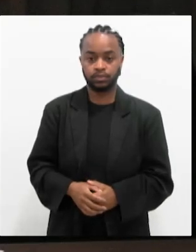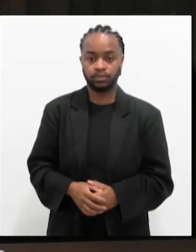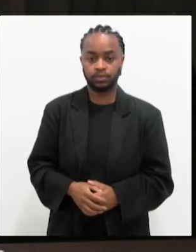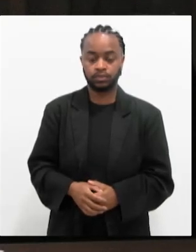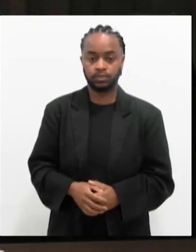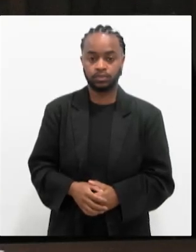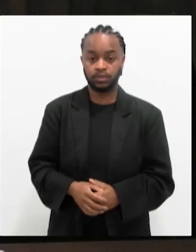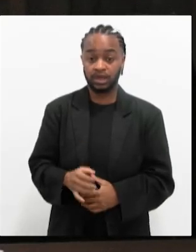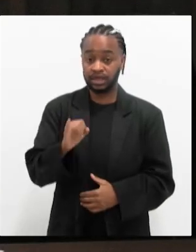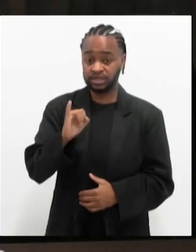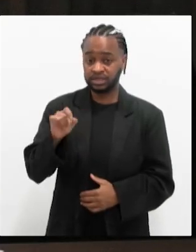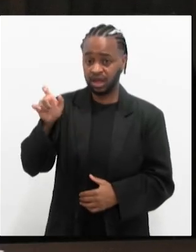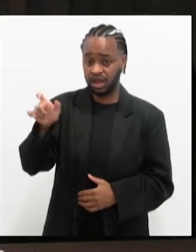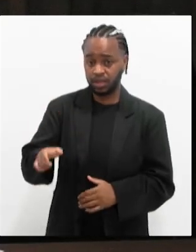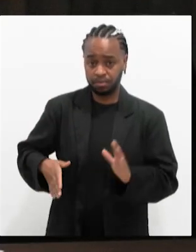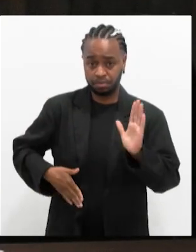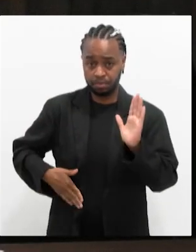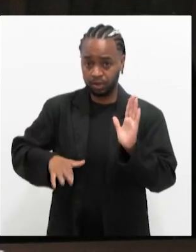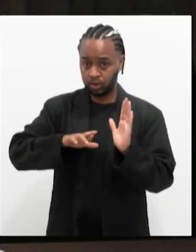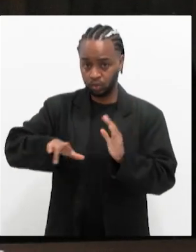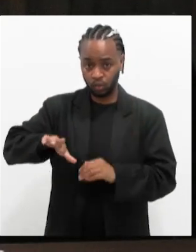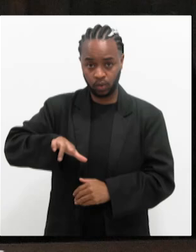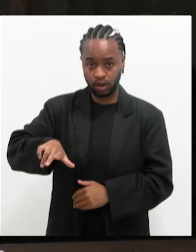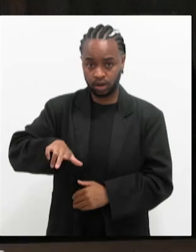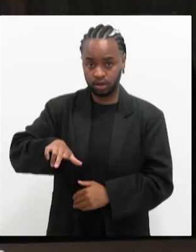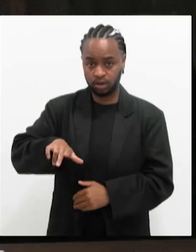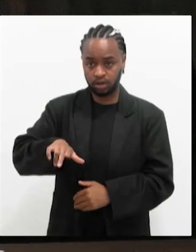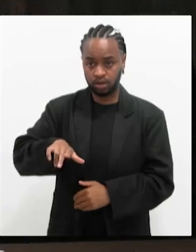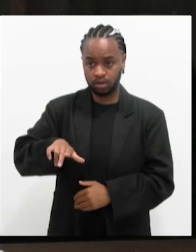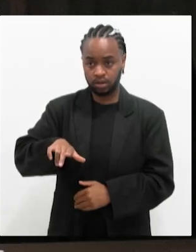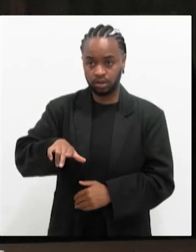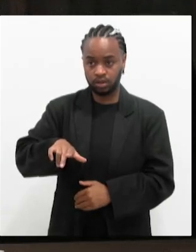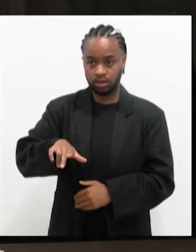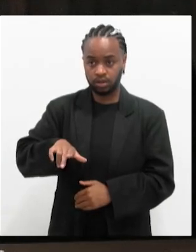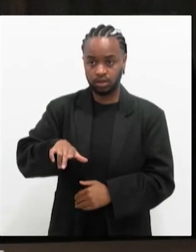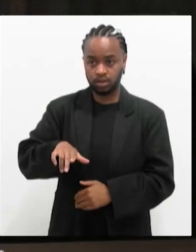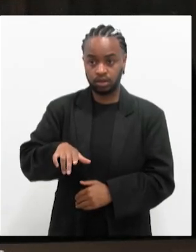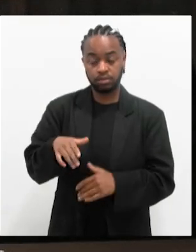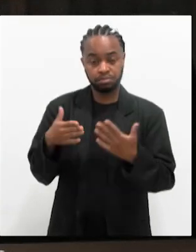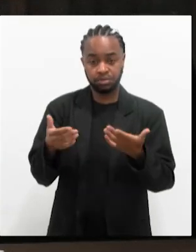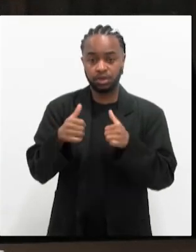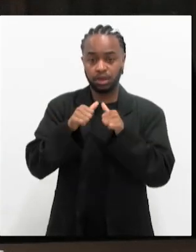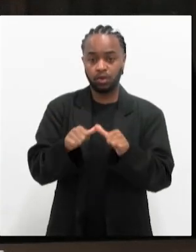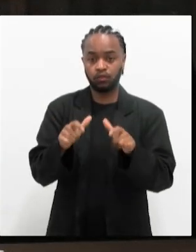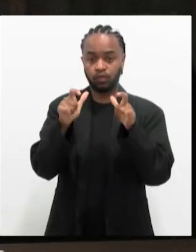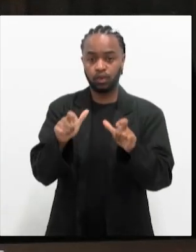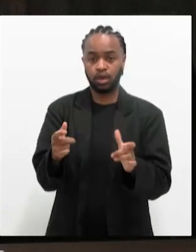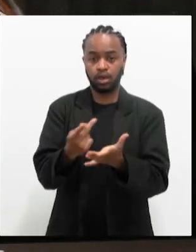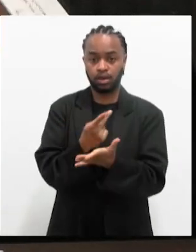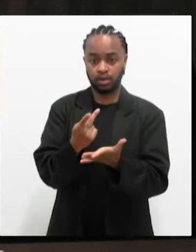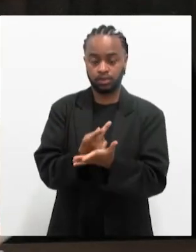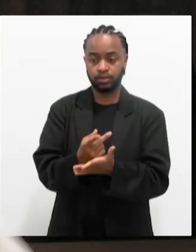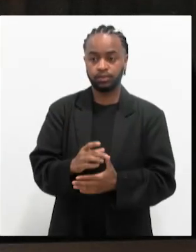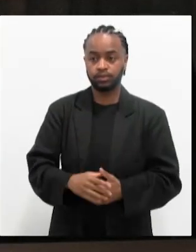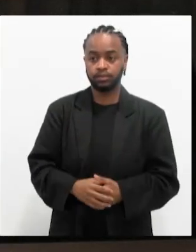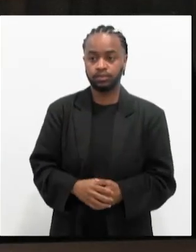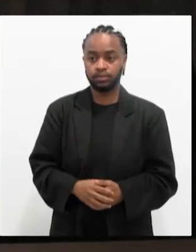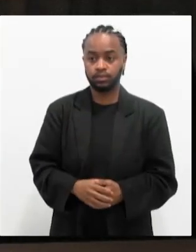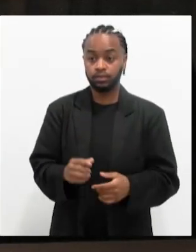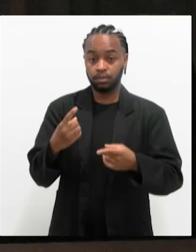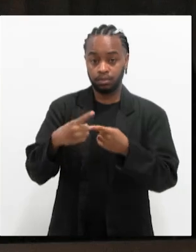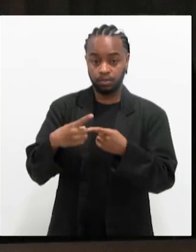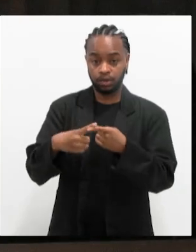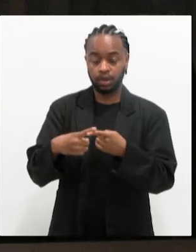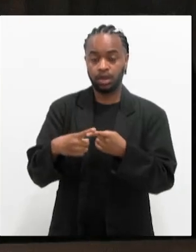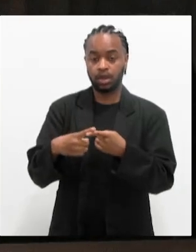Se ele não era vagabundo, senhores, ele estava no lugar errado. Porque uma boca de